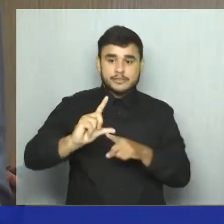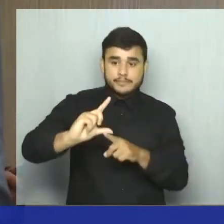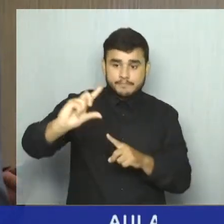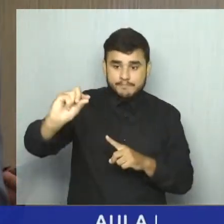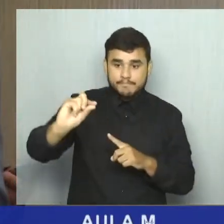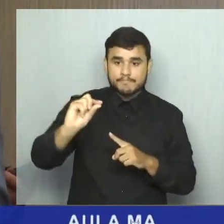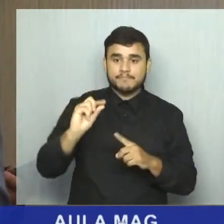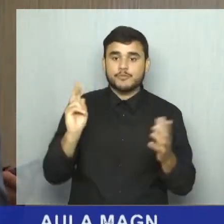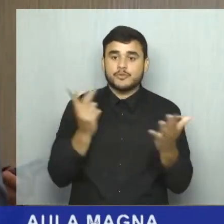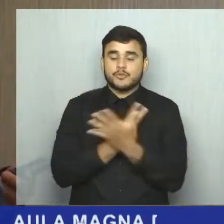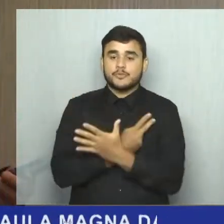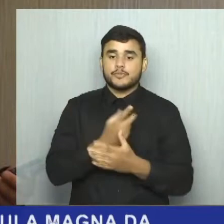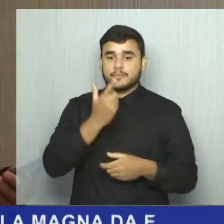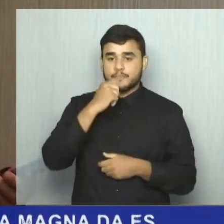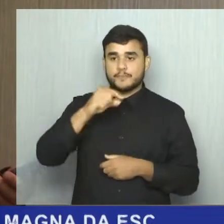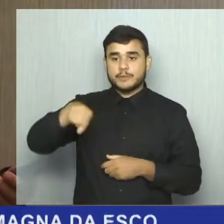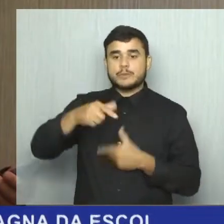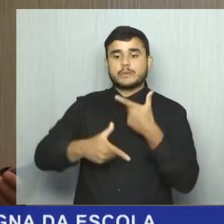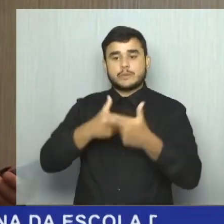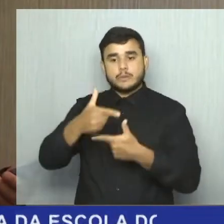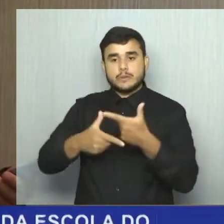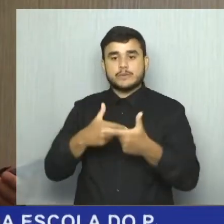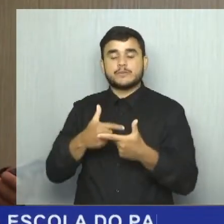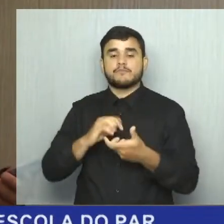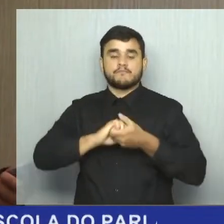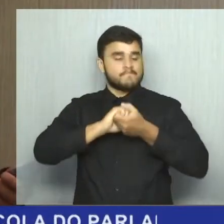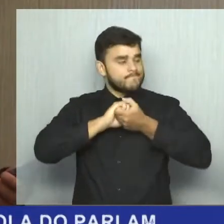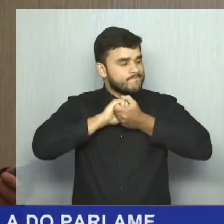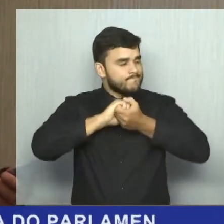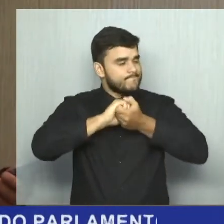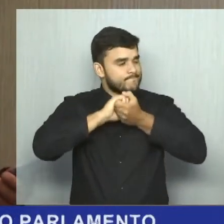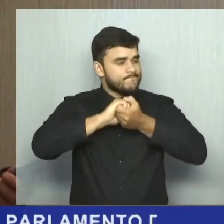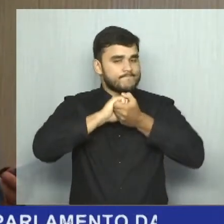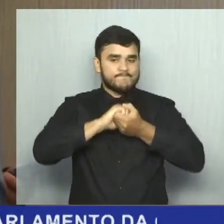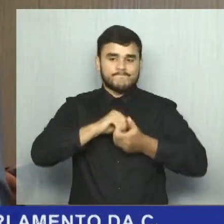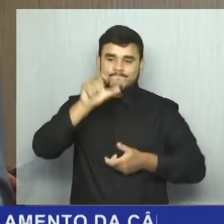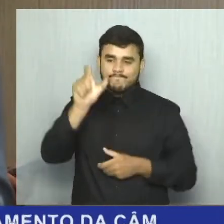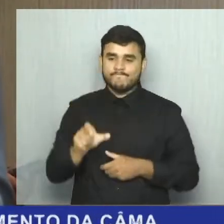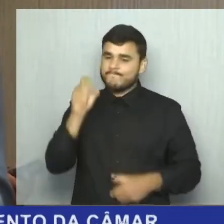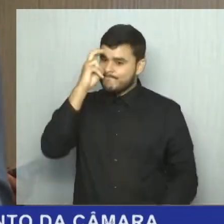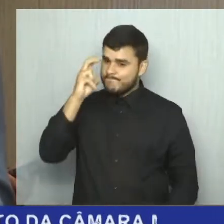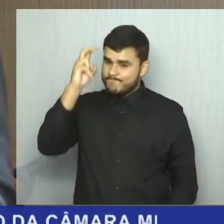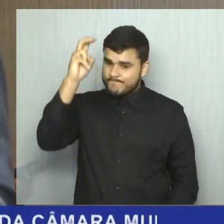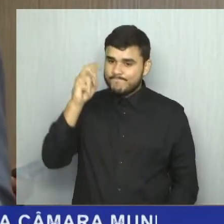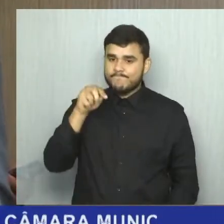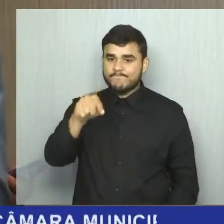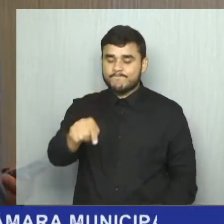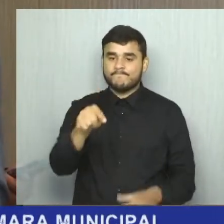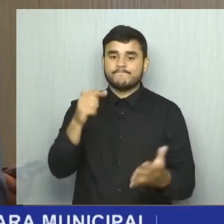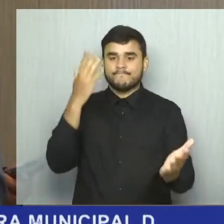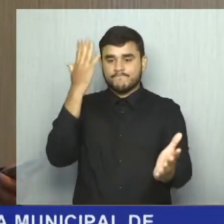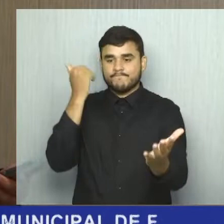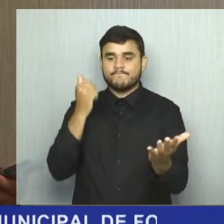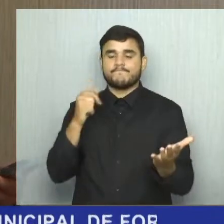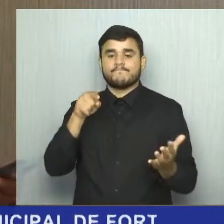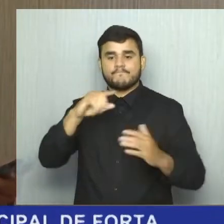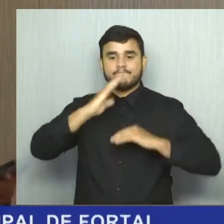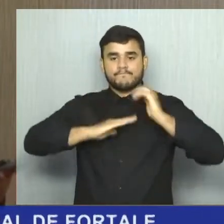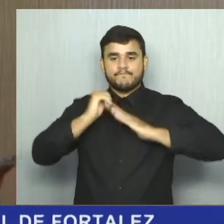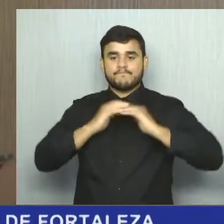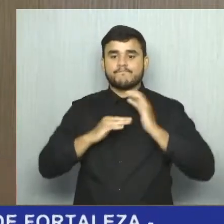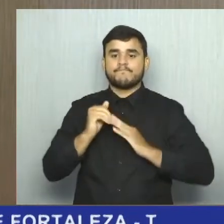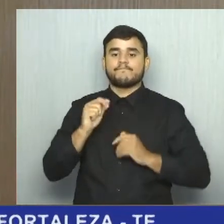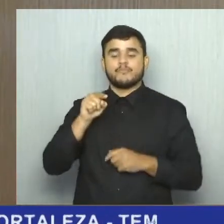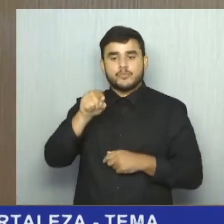dos seus afazeres, que não são pequenos, eu quero saudar esse grande expoente da magistratura brasileira que atua no Tribunal de Justiça do